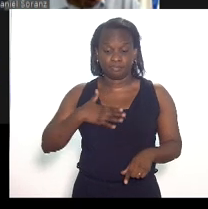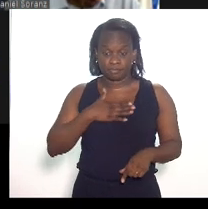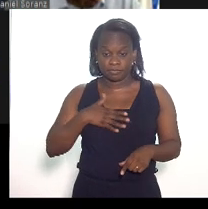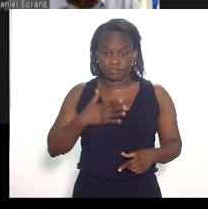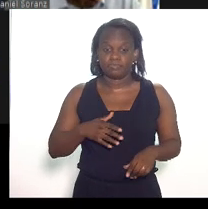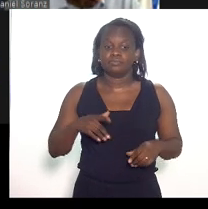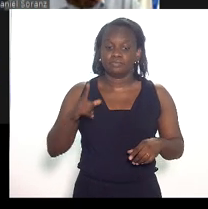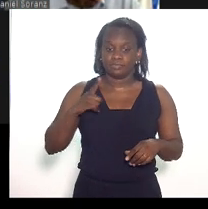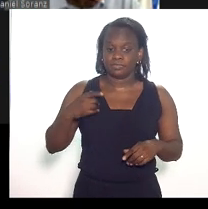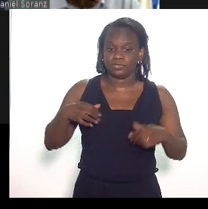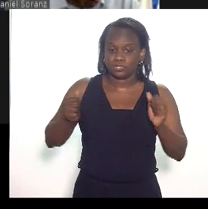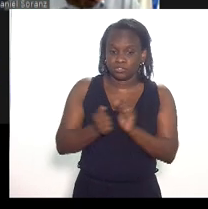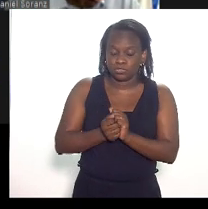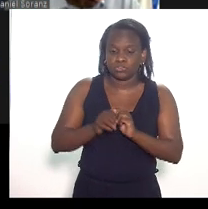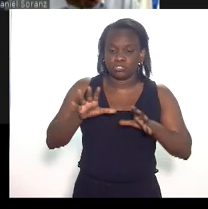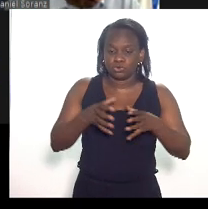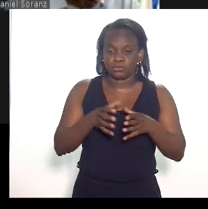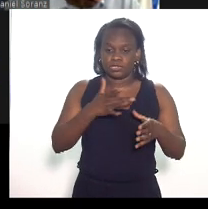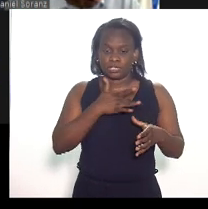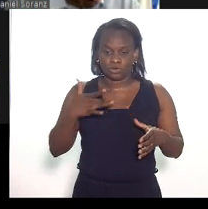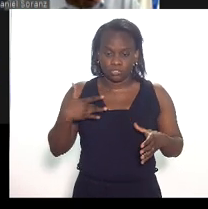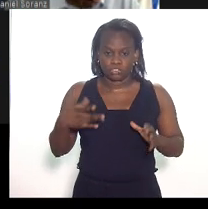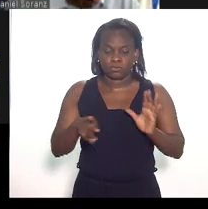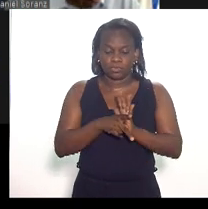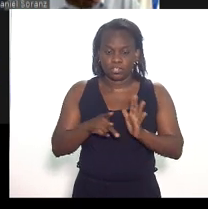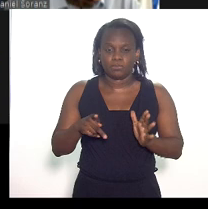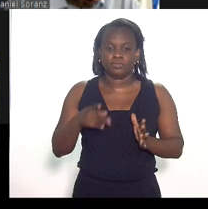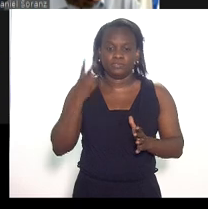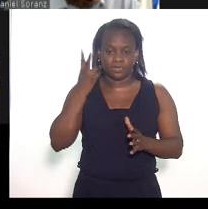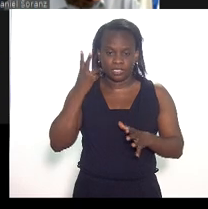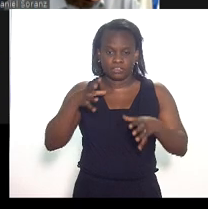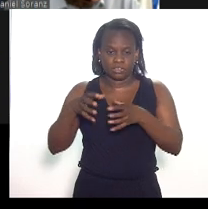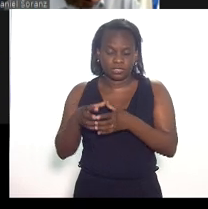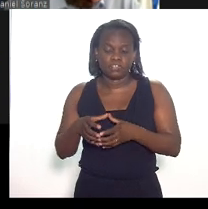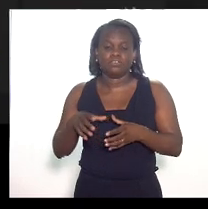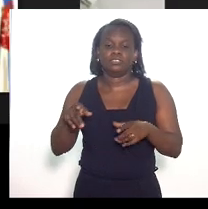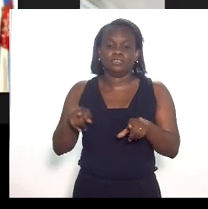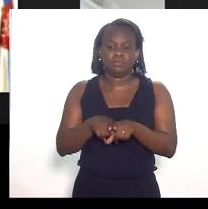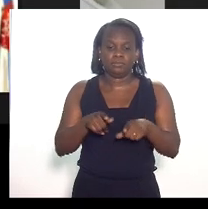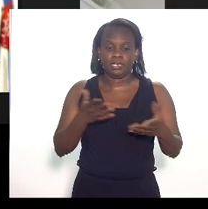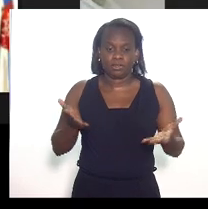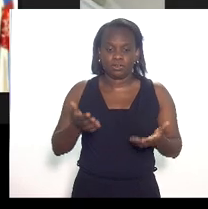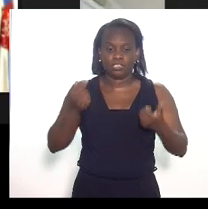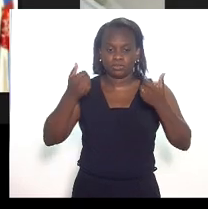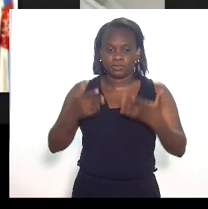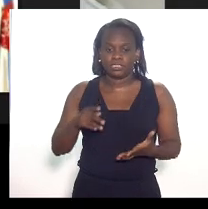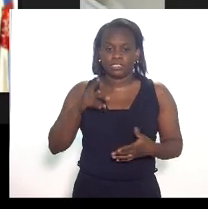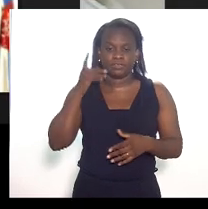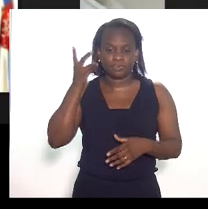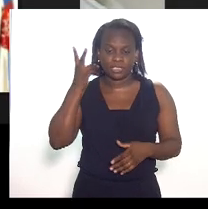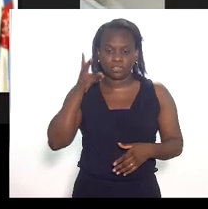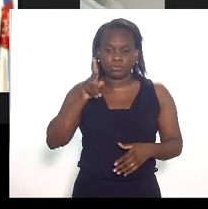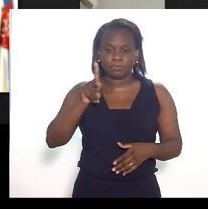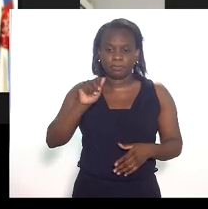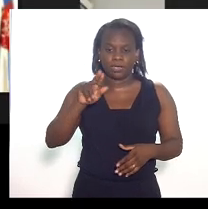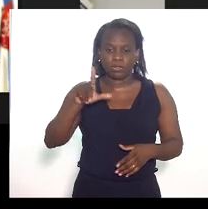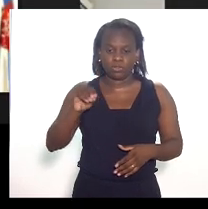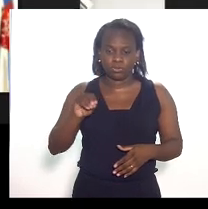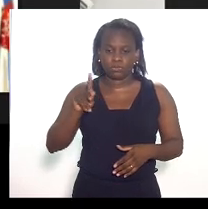a parceria da Comissão de Saúde da Câmara Municipal, passo a palavra ao vereador Paulo Pinheiro.